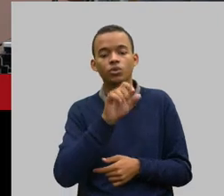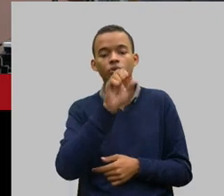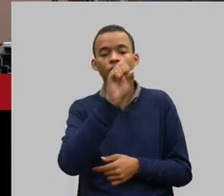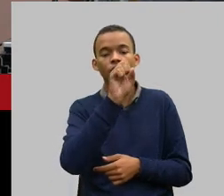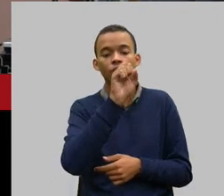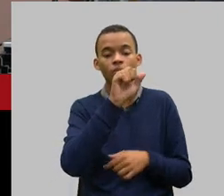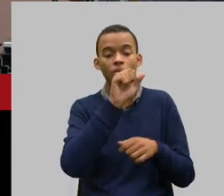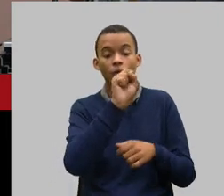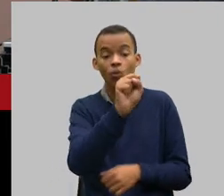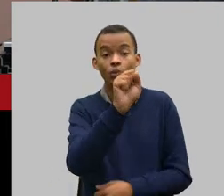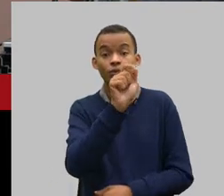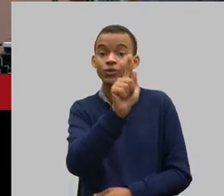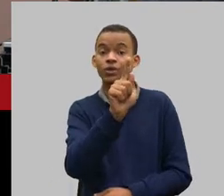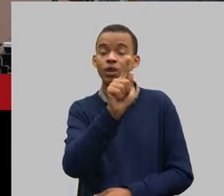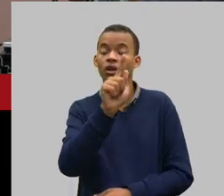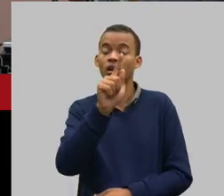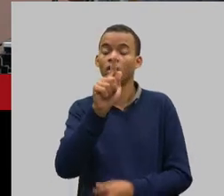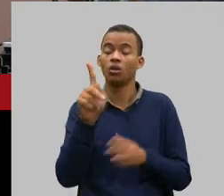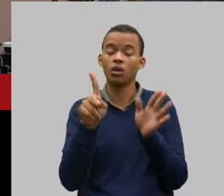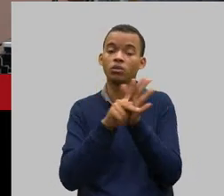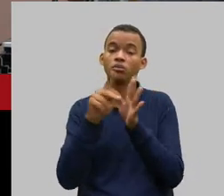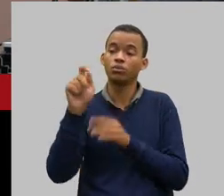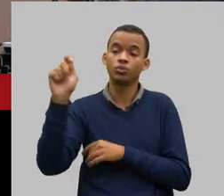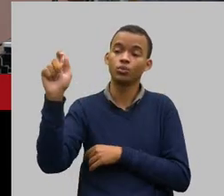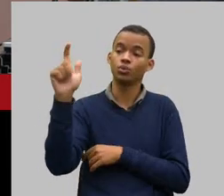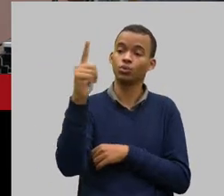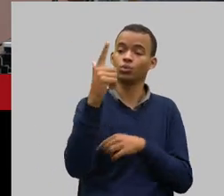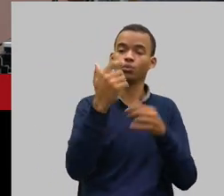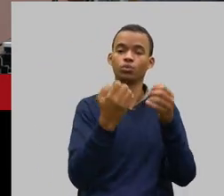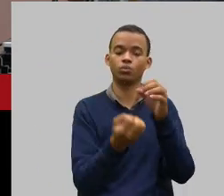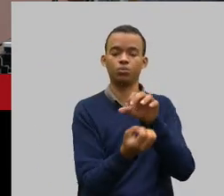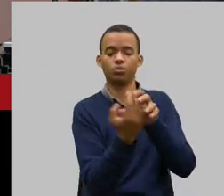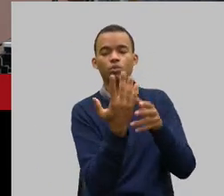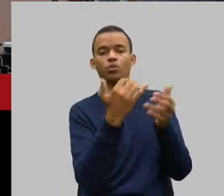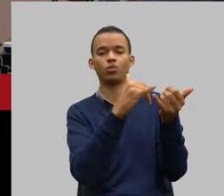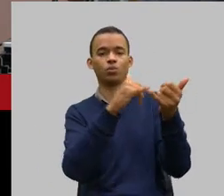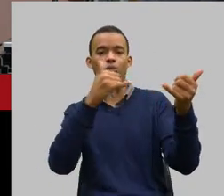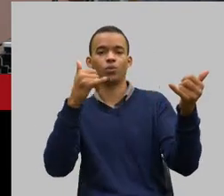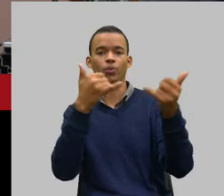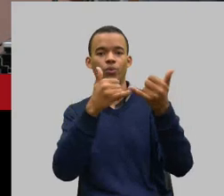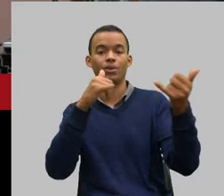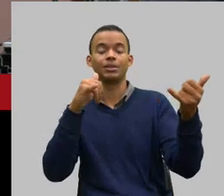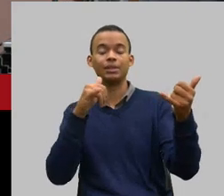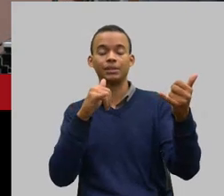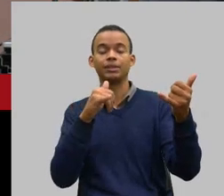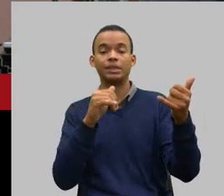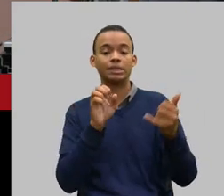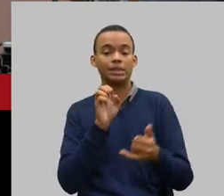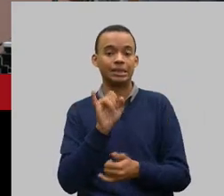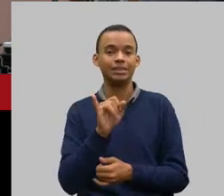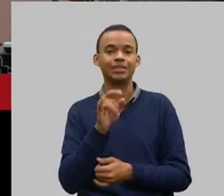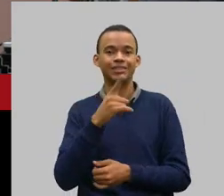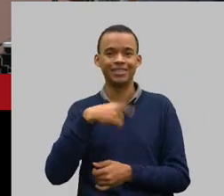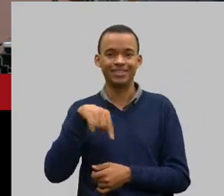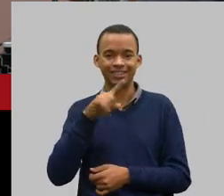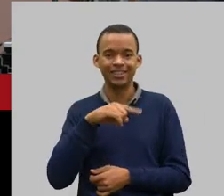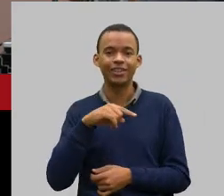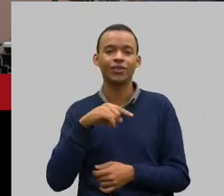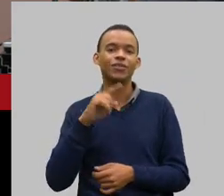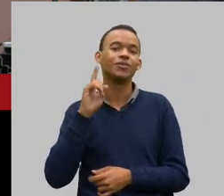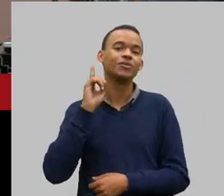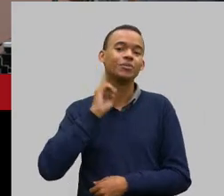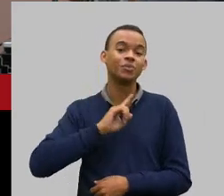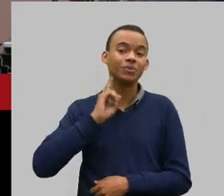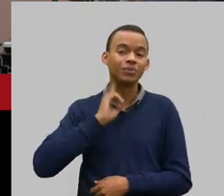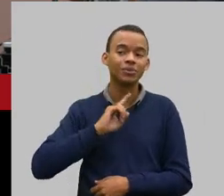energia solar Minas Gerais se fosse né colocar um outro nome pro estado podia ser energias Gerais porque